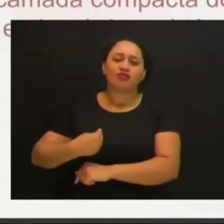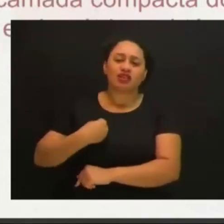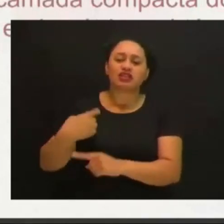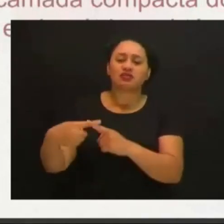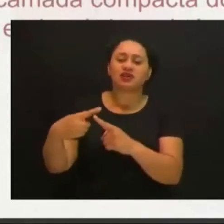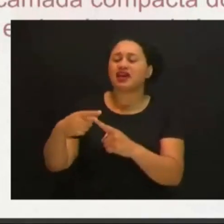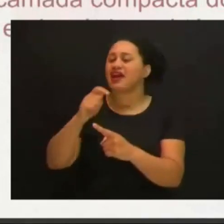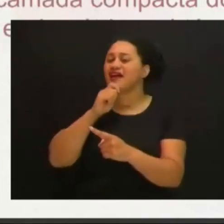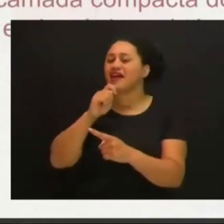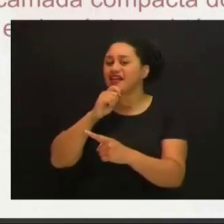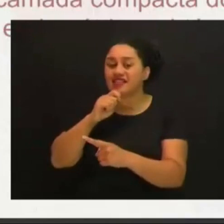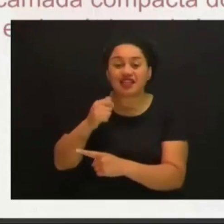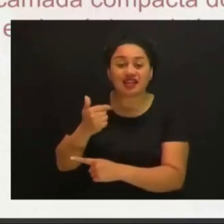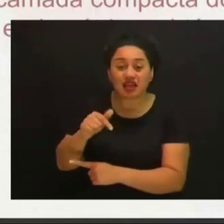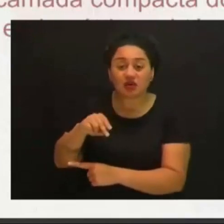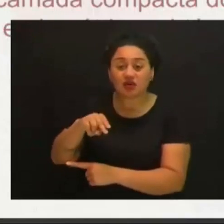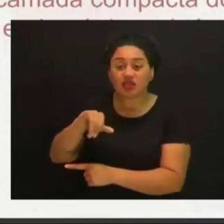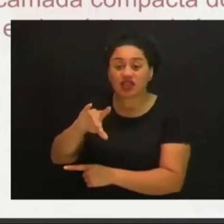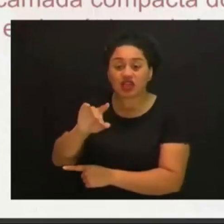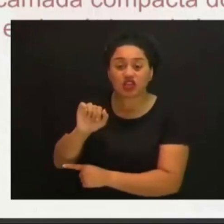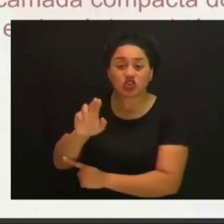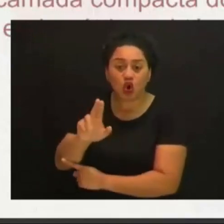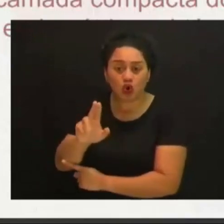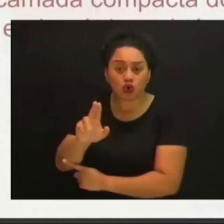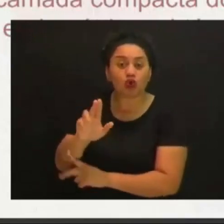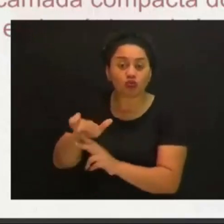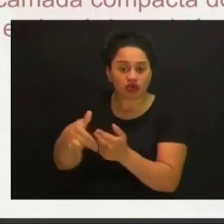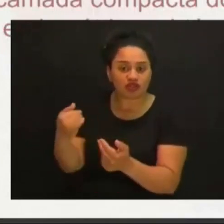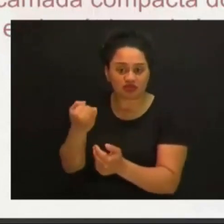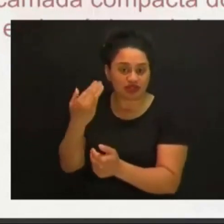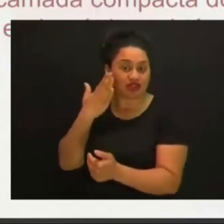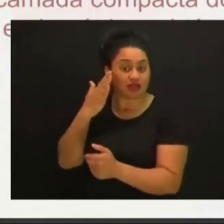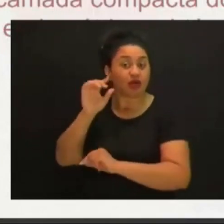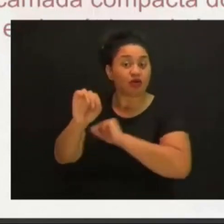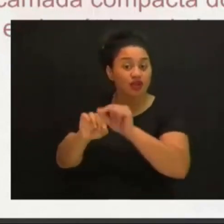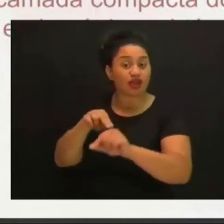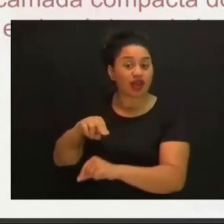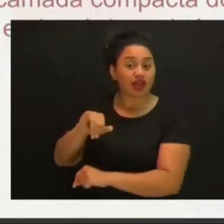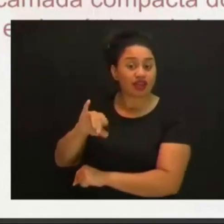não nidou. Então, é importante que nós saibamos o que é a nidação. A nidação é esse